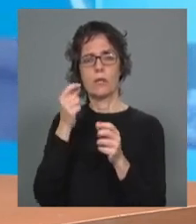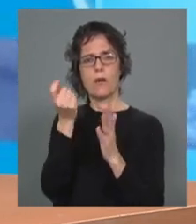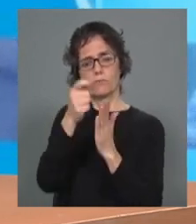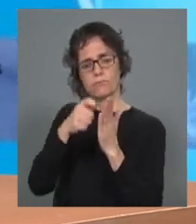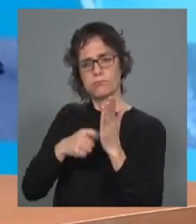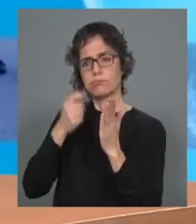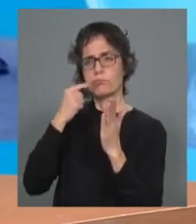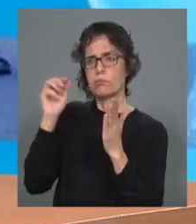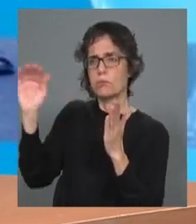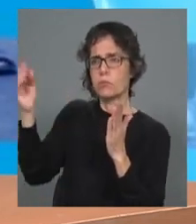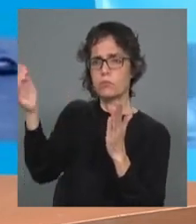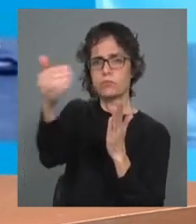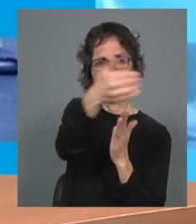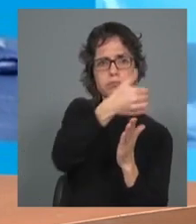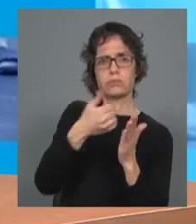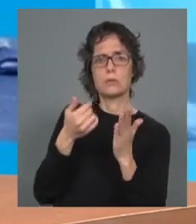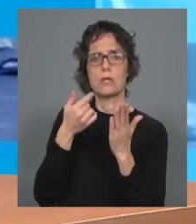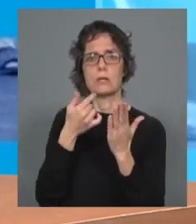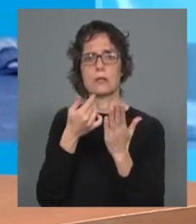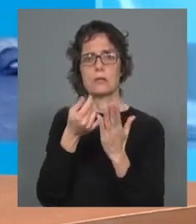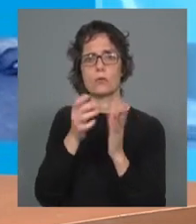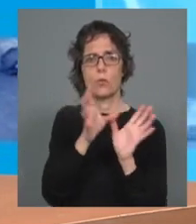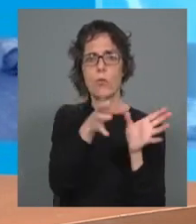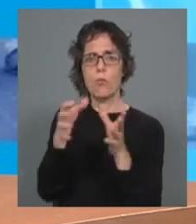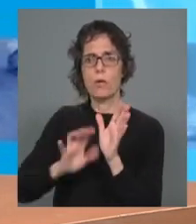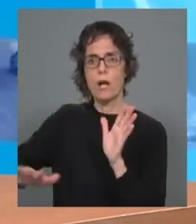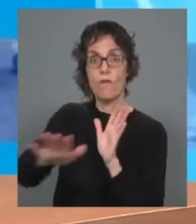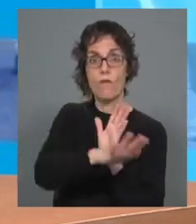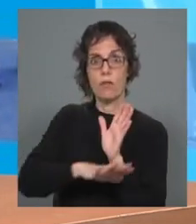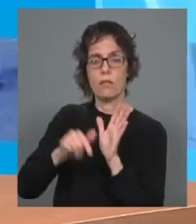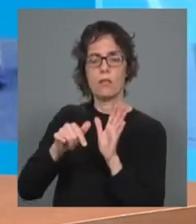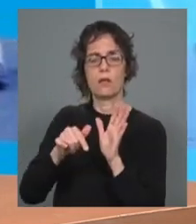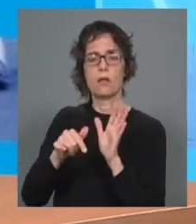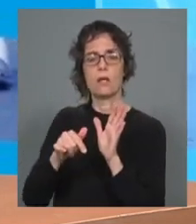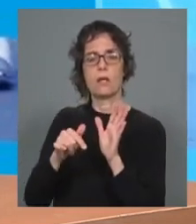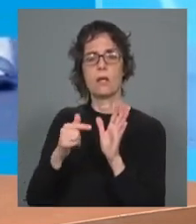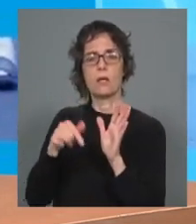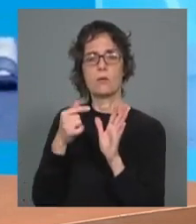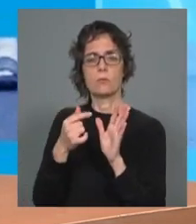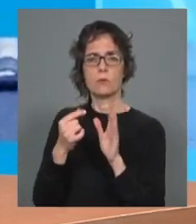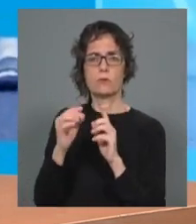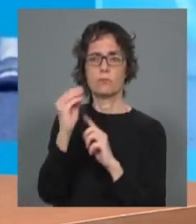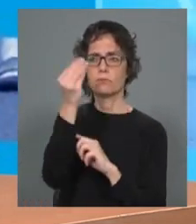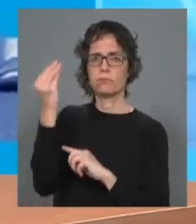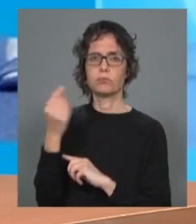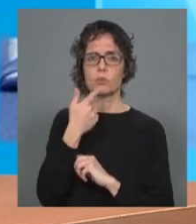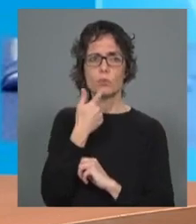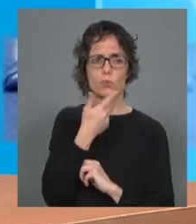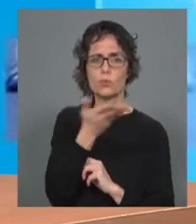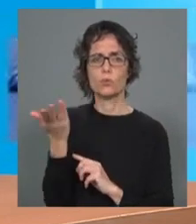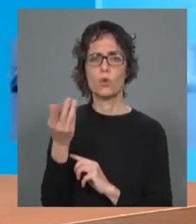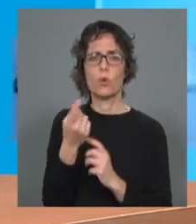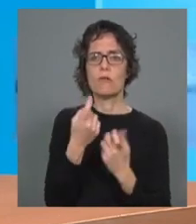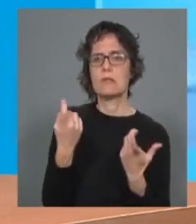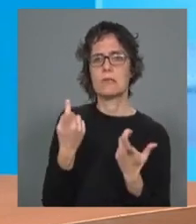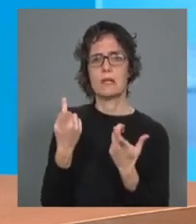nossas comunidades, e com esse trabalho foram sendo sinalizadas muitas peças que careciam de recuperação,